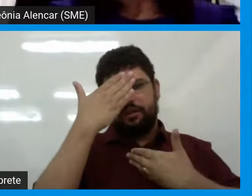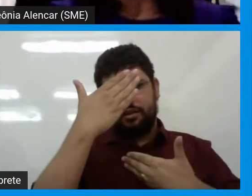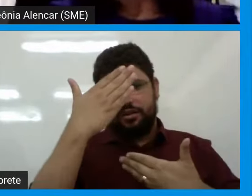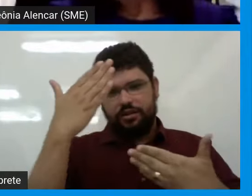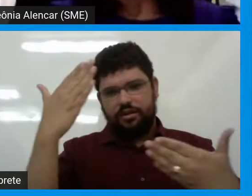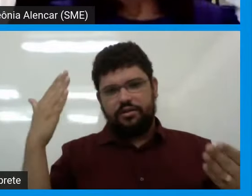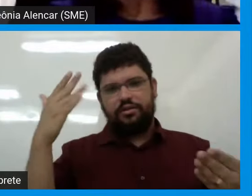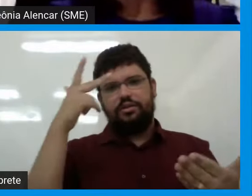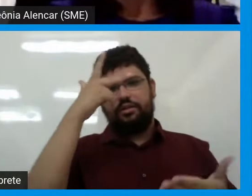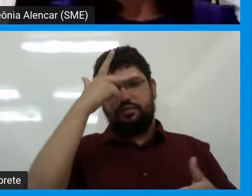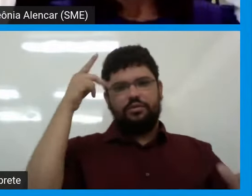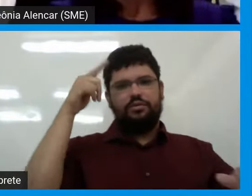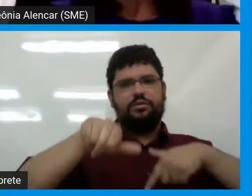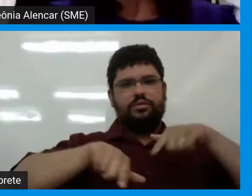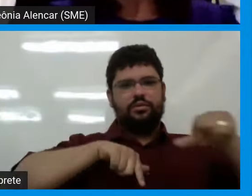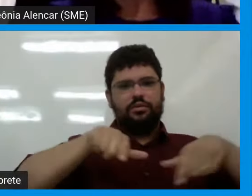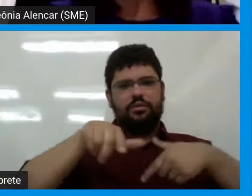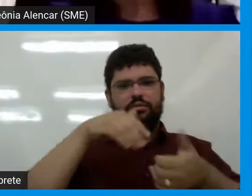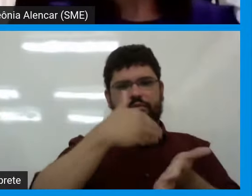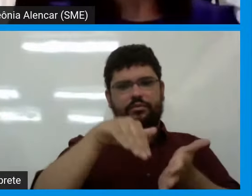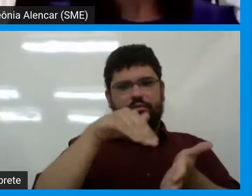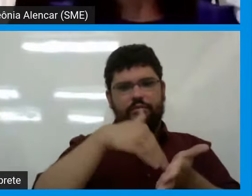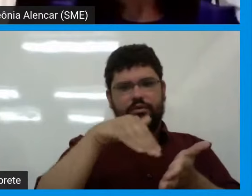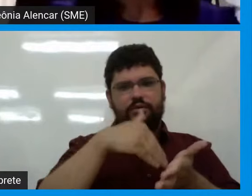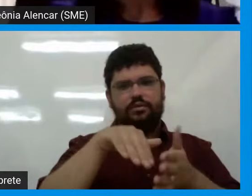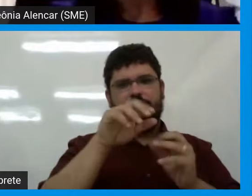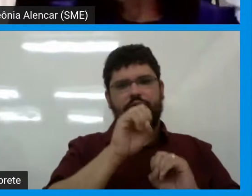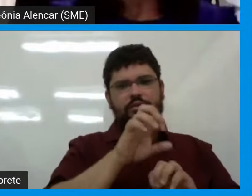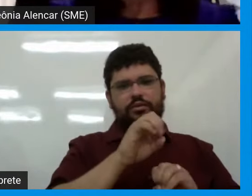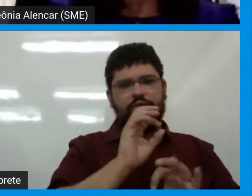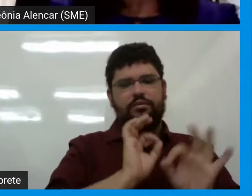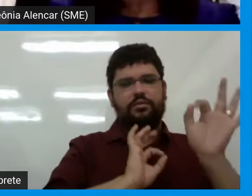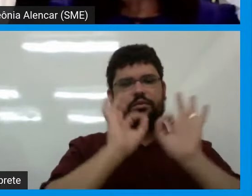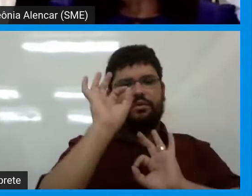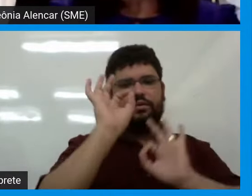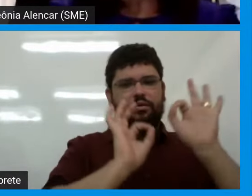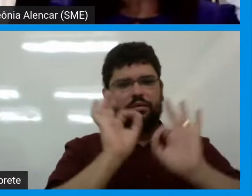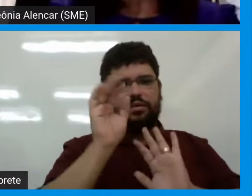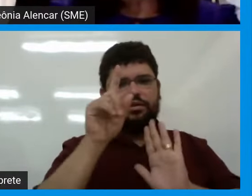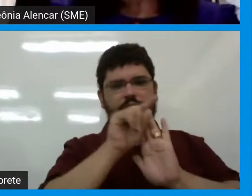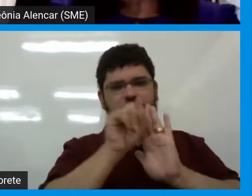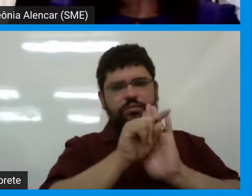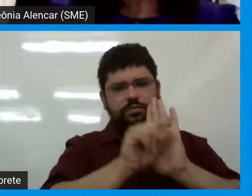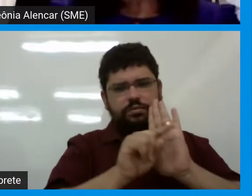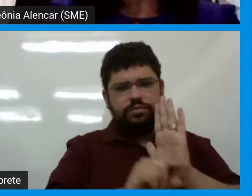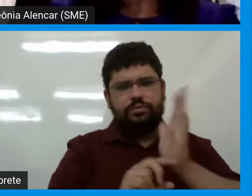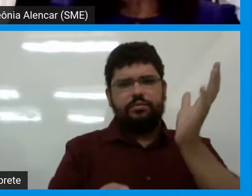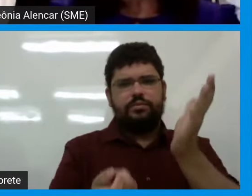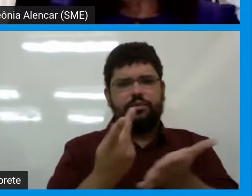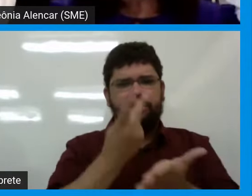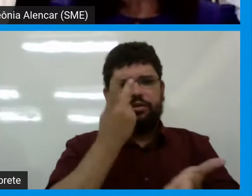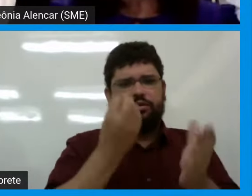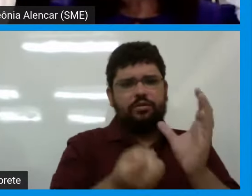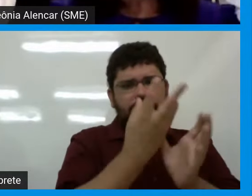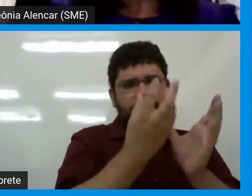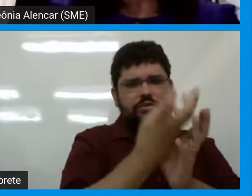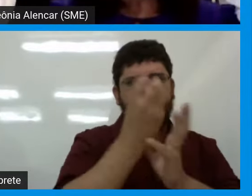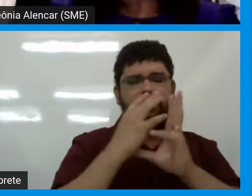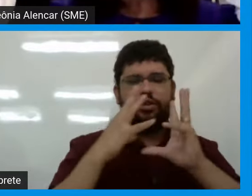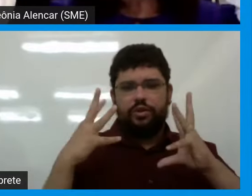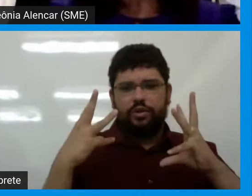da Secretaria Municipal de Educação, pelo planejamento e execução, todas as gerências, toda a